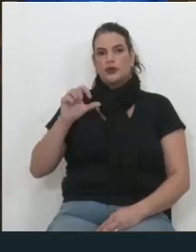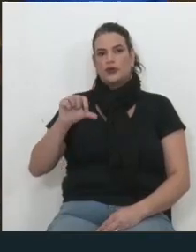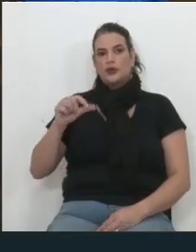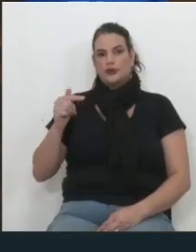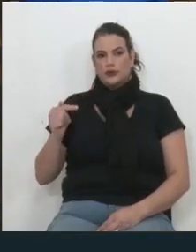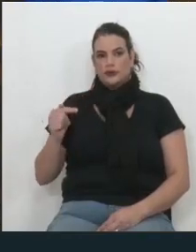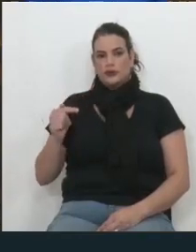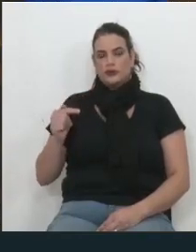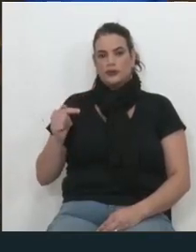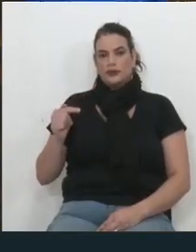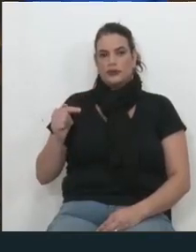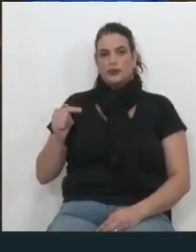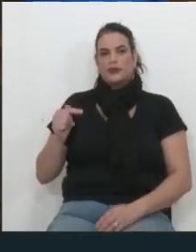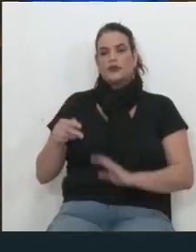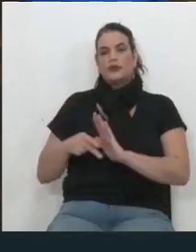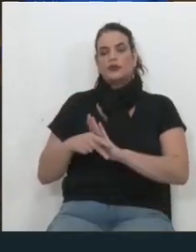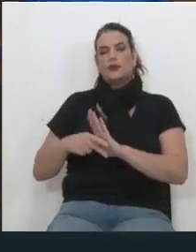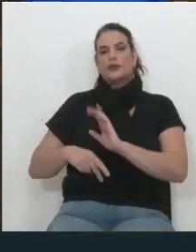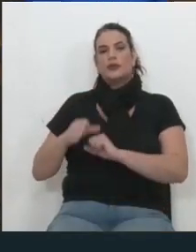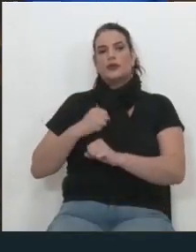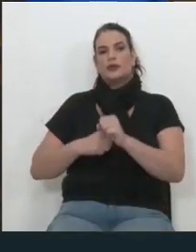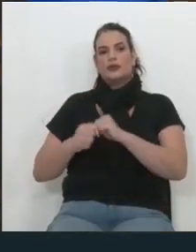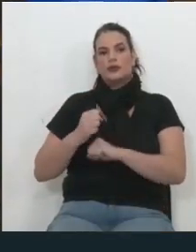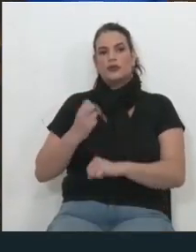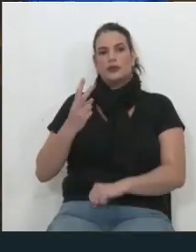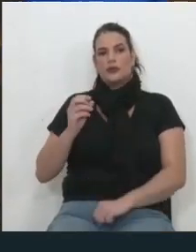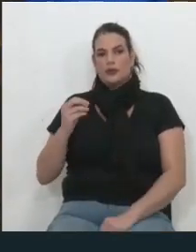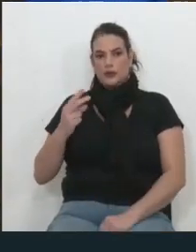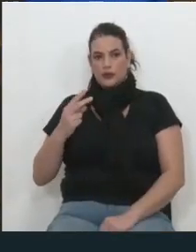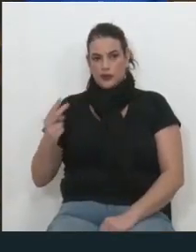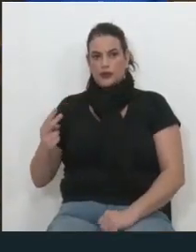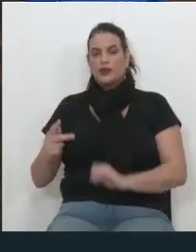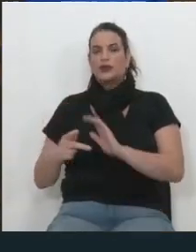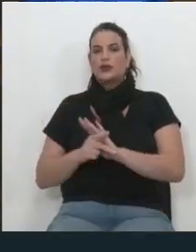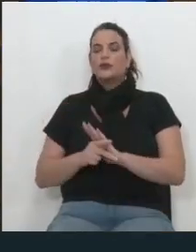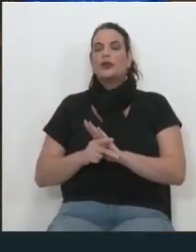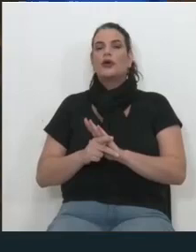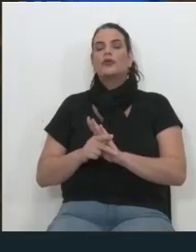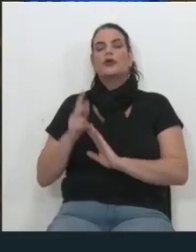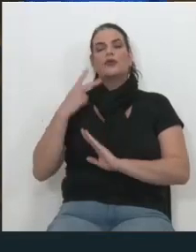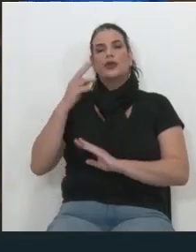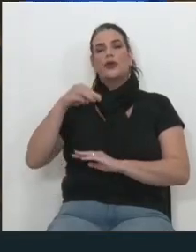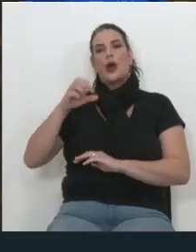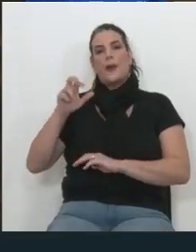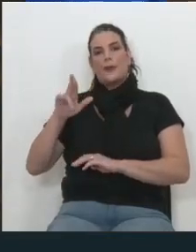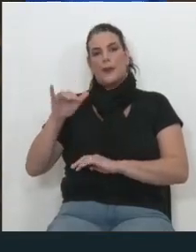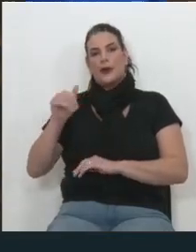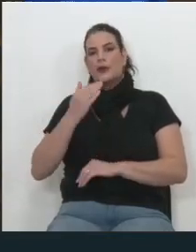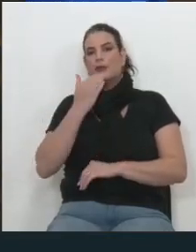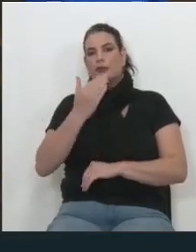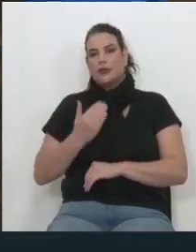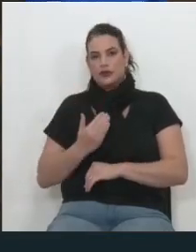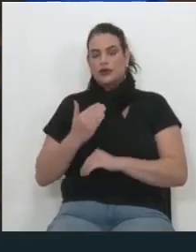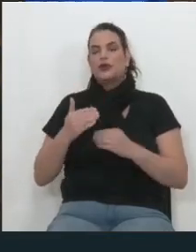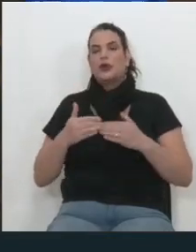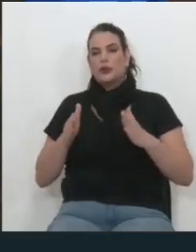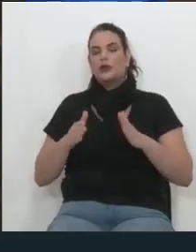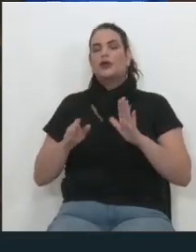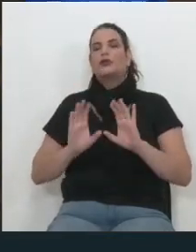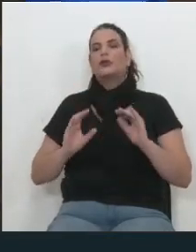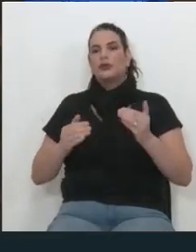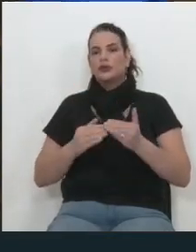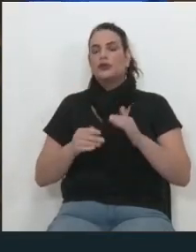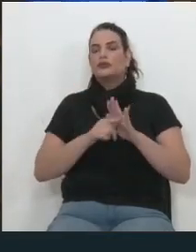2497 de 2022, de autoria da vereadora Márcia Tasquete, solicitando a abertura de uma comissão especial de